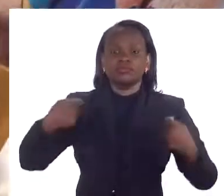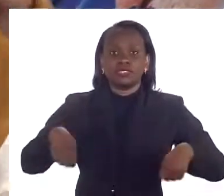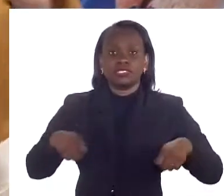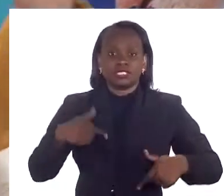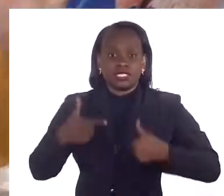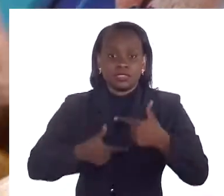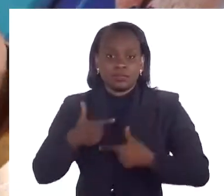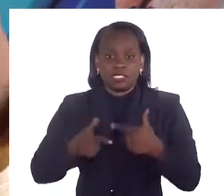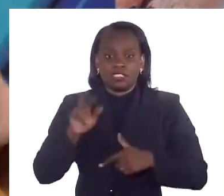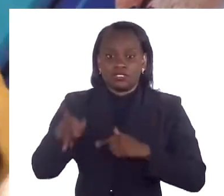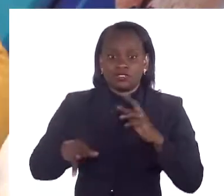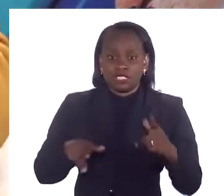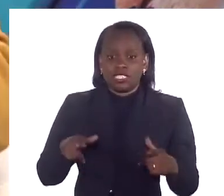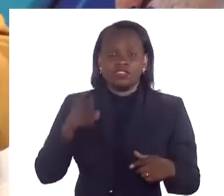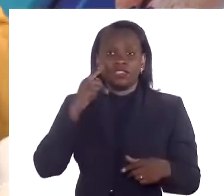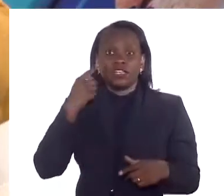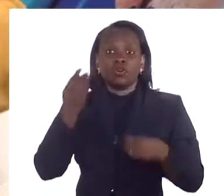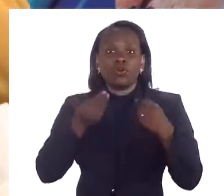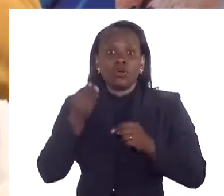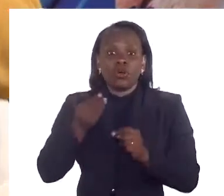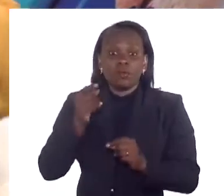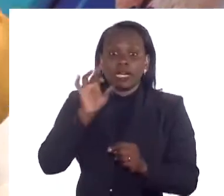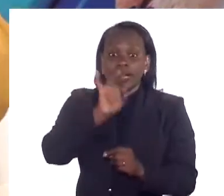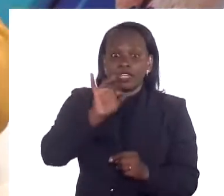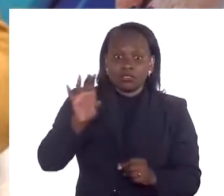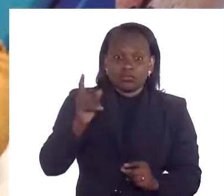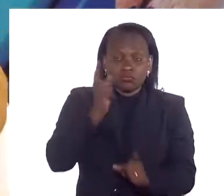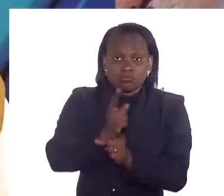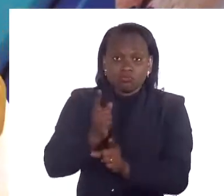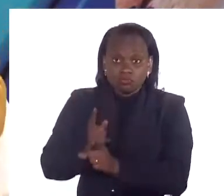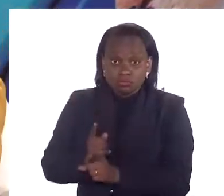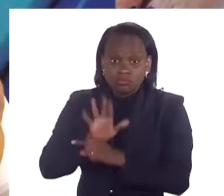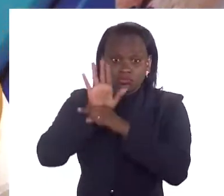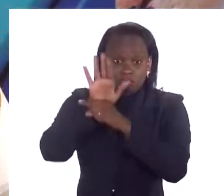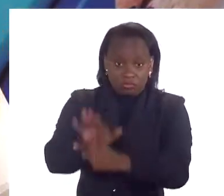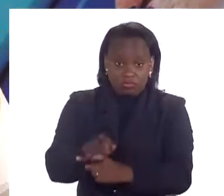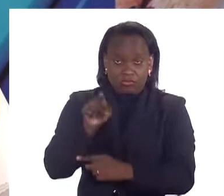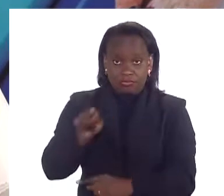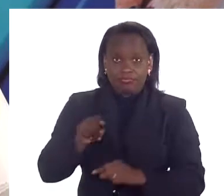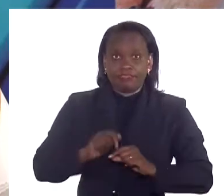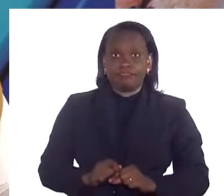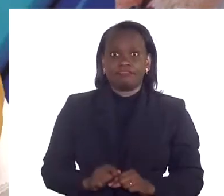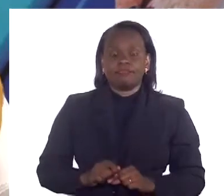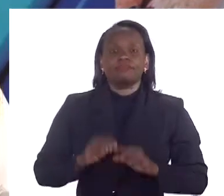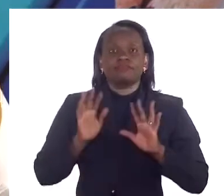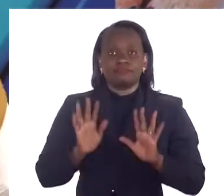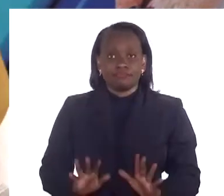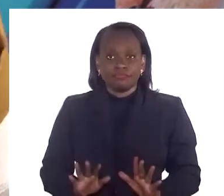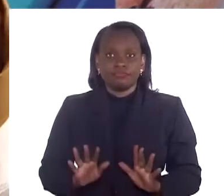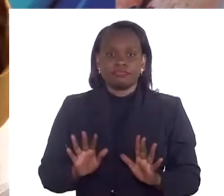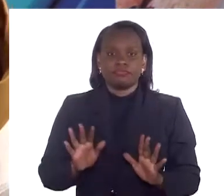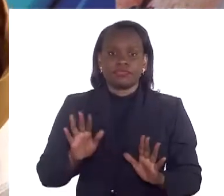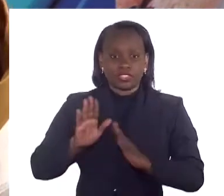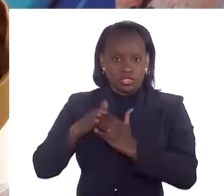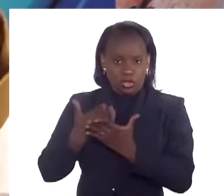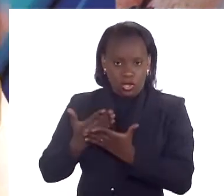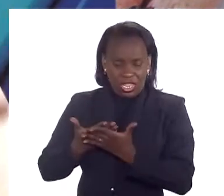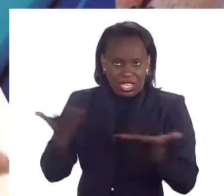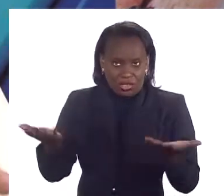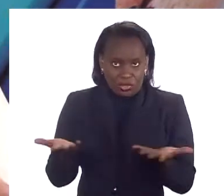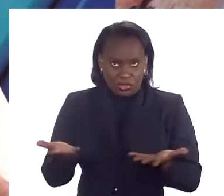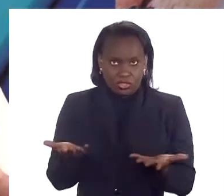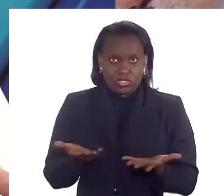que trabalhar essas diferenças e ver como chegar em cada um desses sujeitos. Mas em termos de